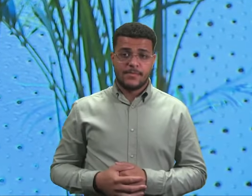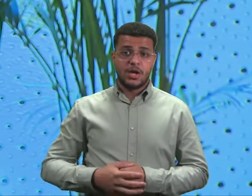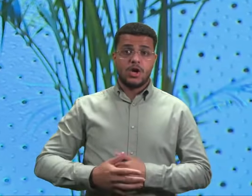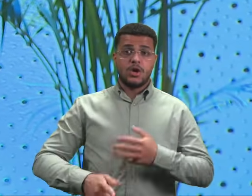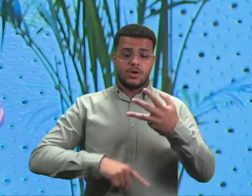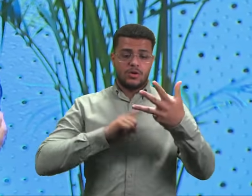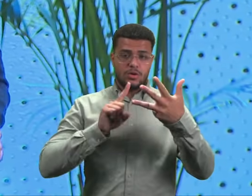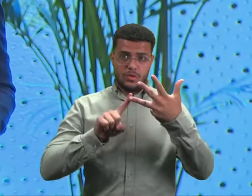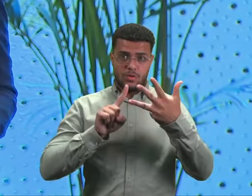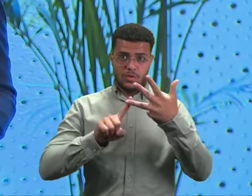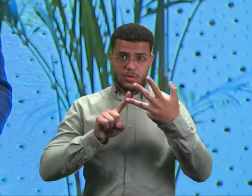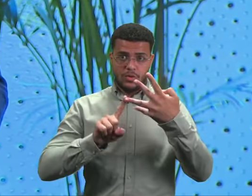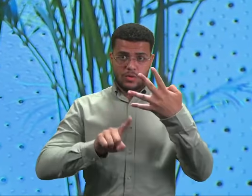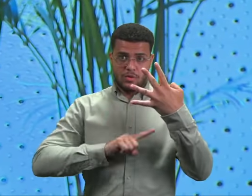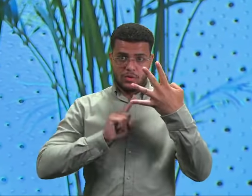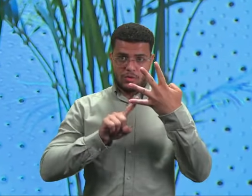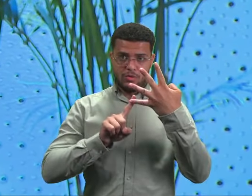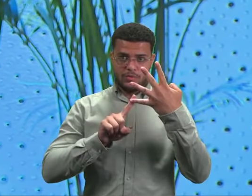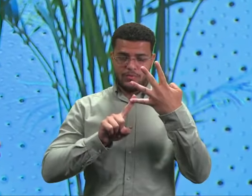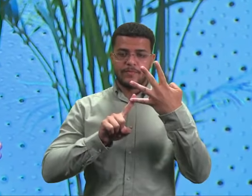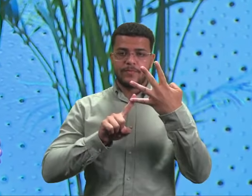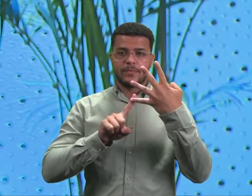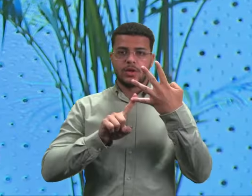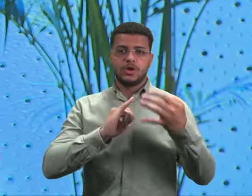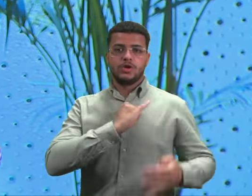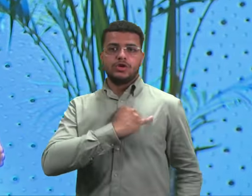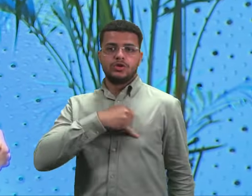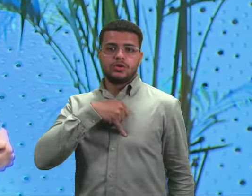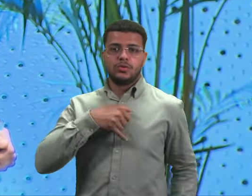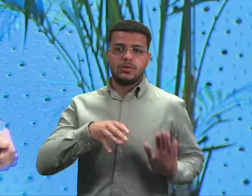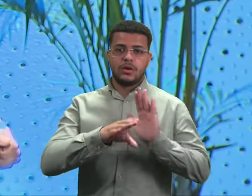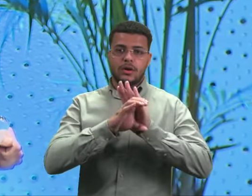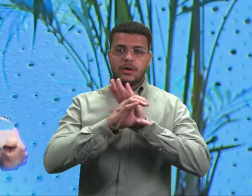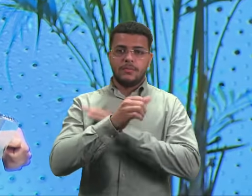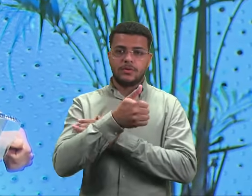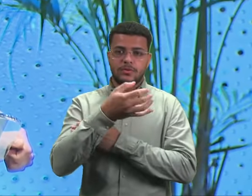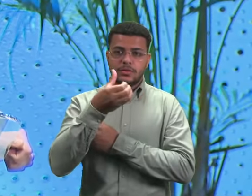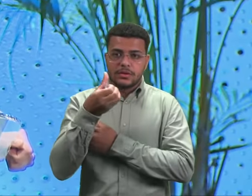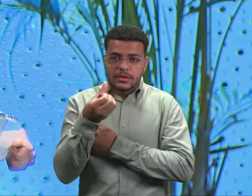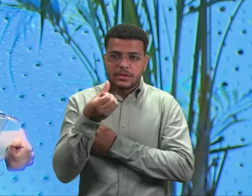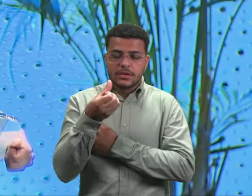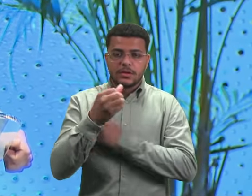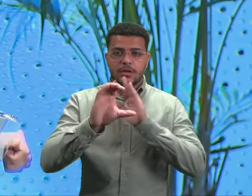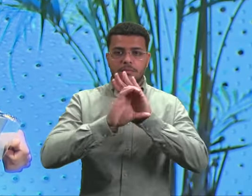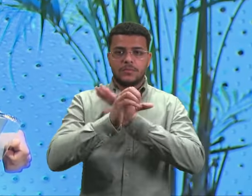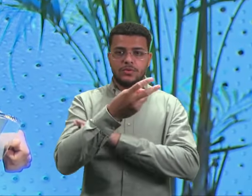Quarta grande verdade. João capítulo 16, versículo 20.